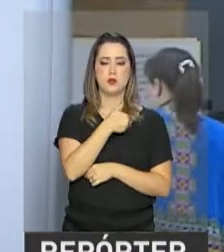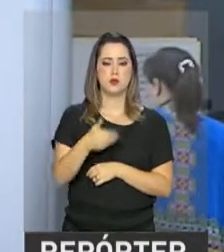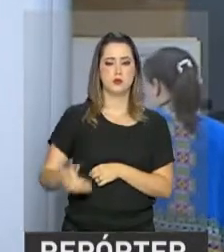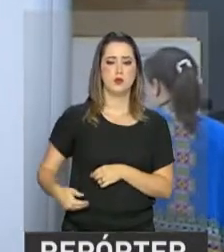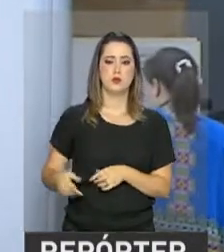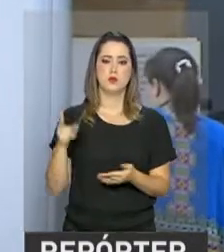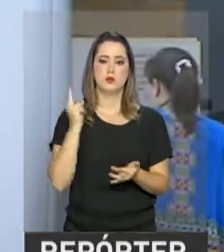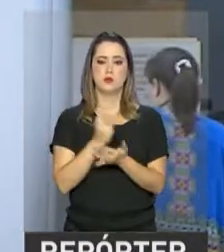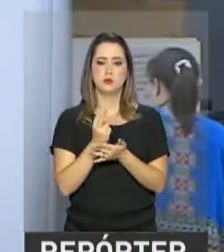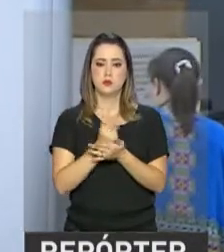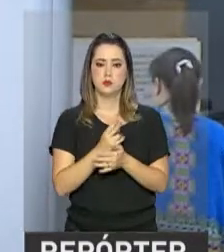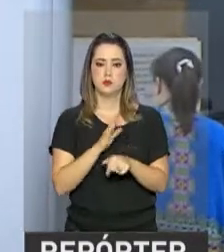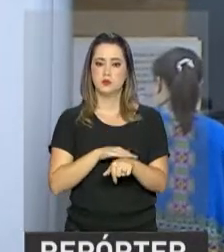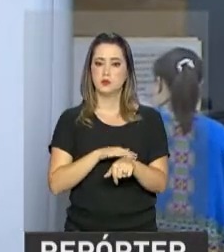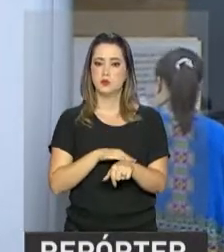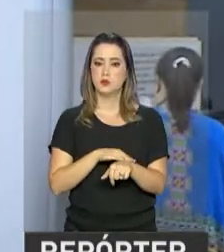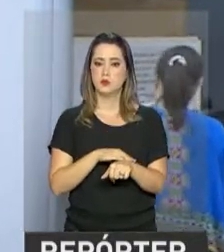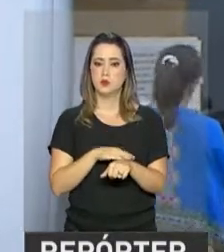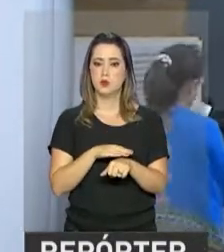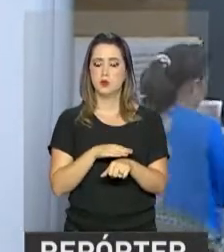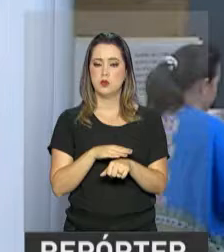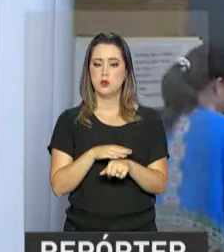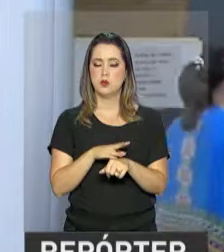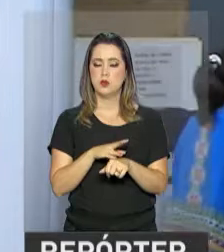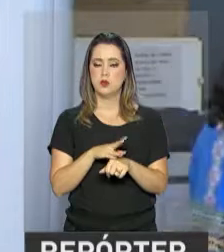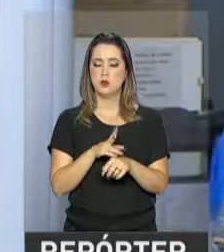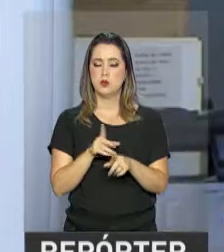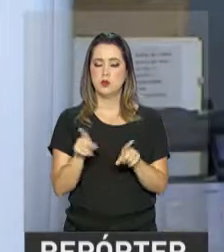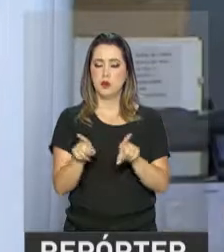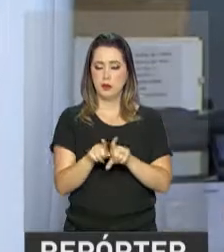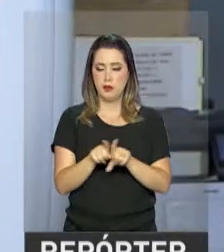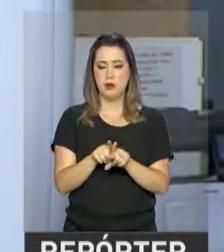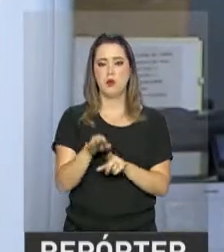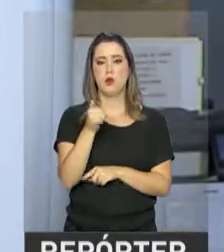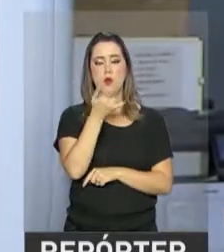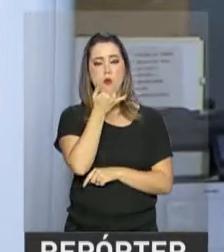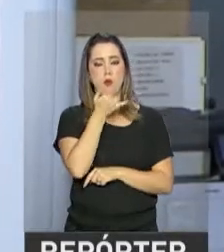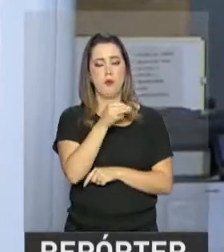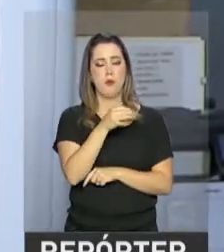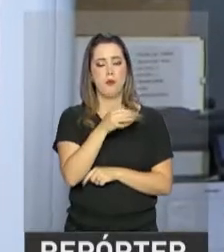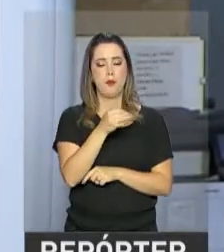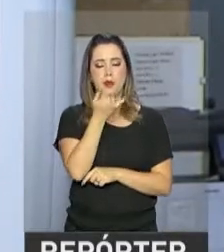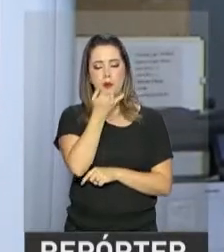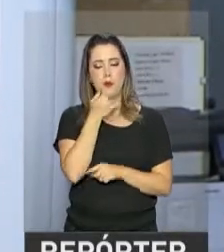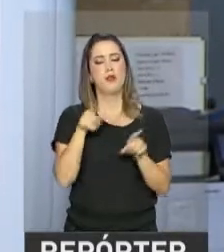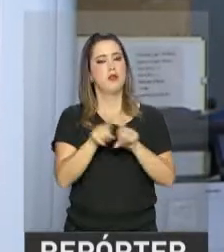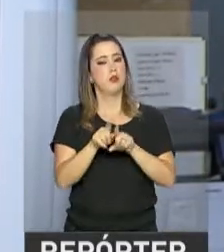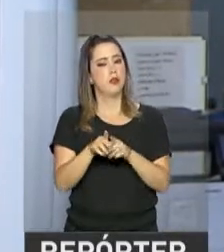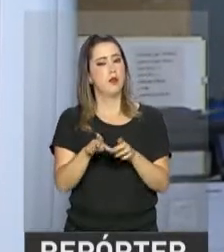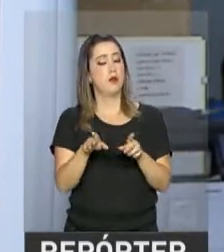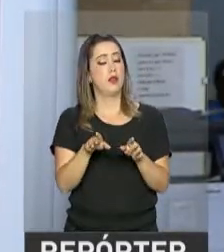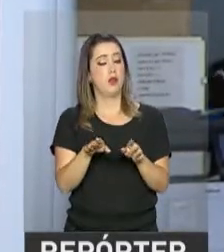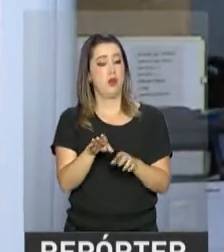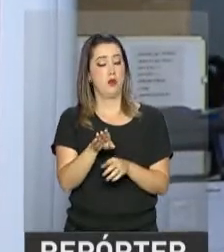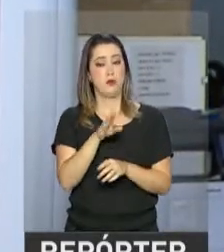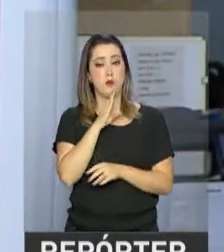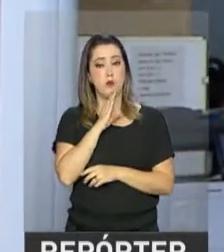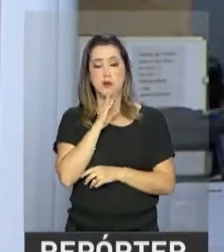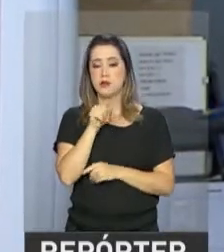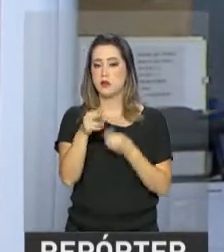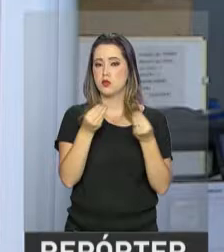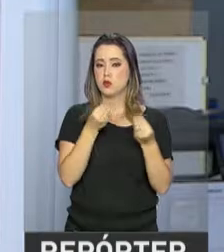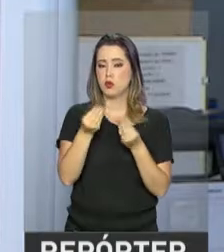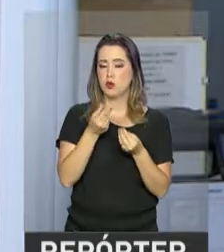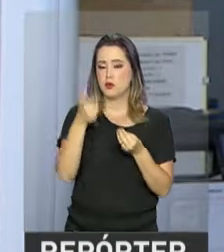mesmo tempo buscar é conhecer onde possam existir os gargalos tendo em vista que a reinserção social de pessoas que